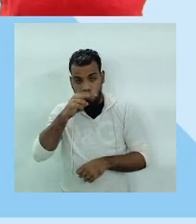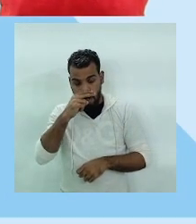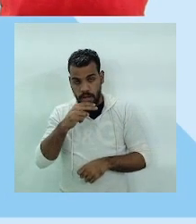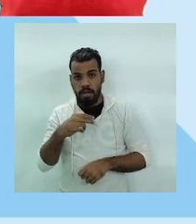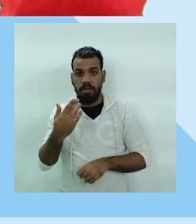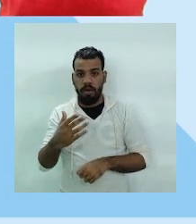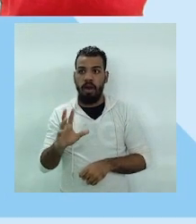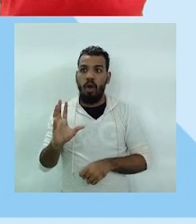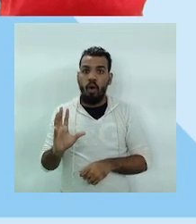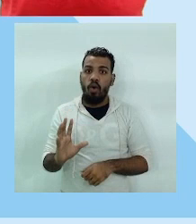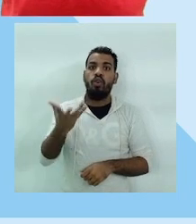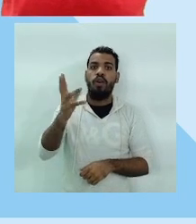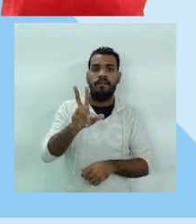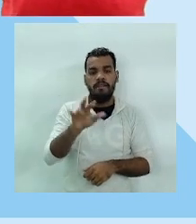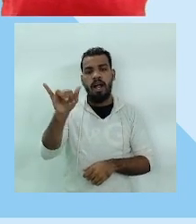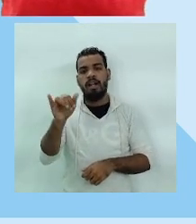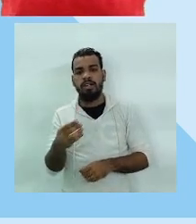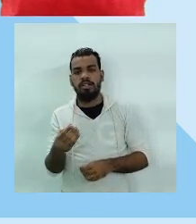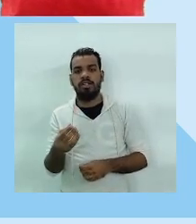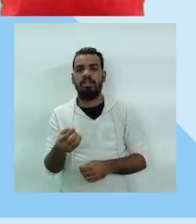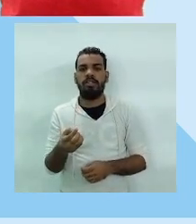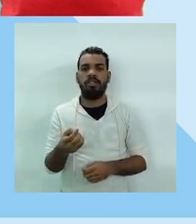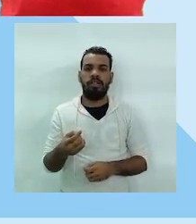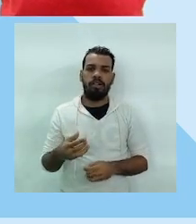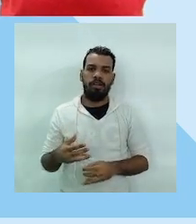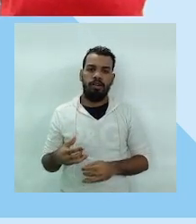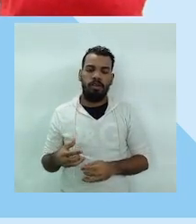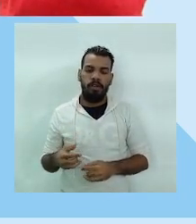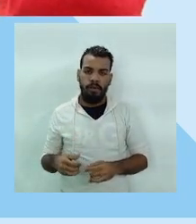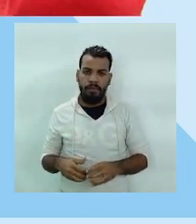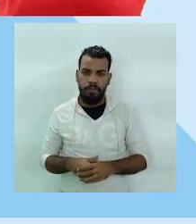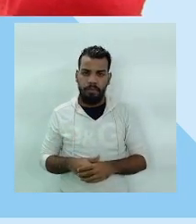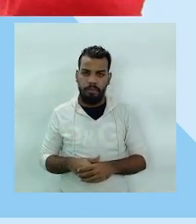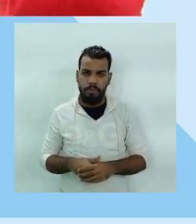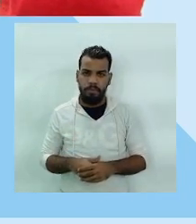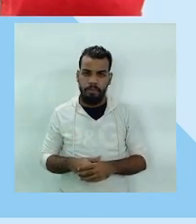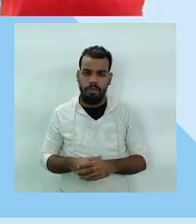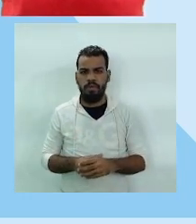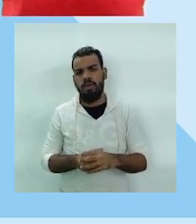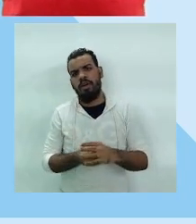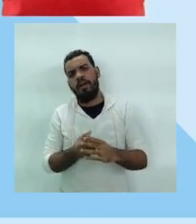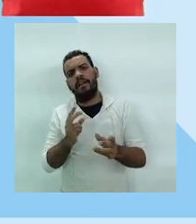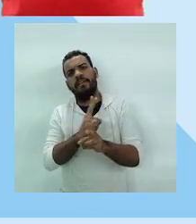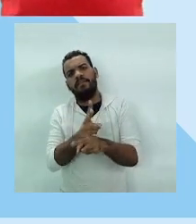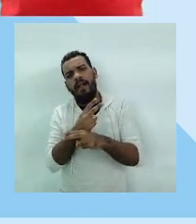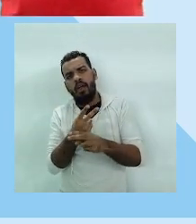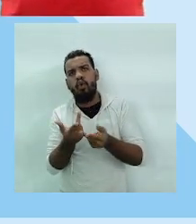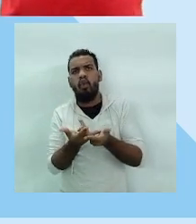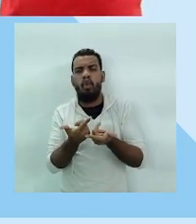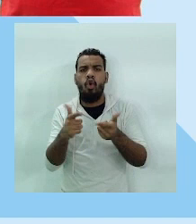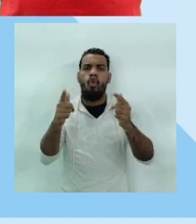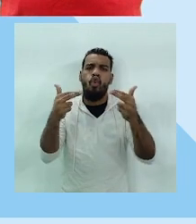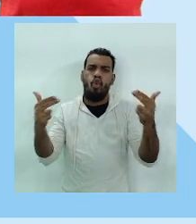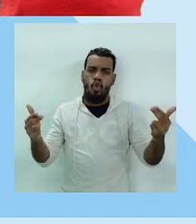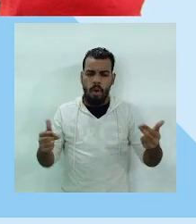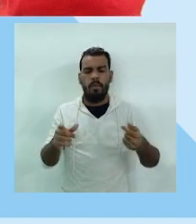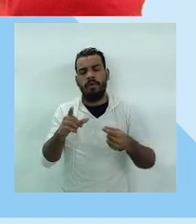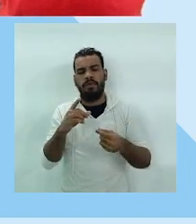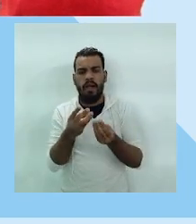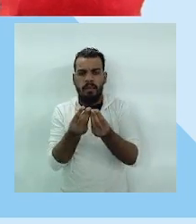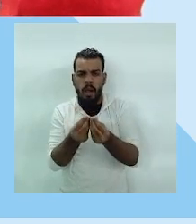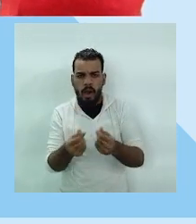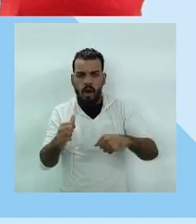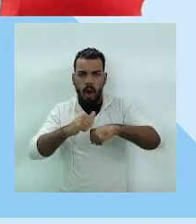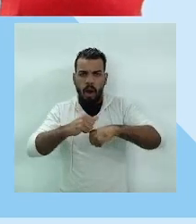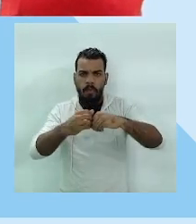vão acontecer essas situações, né, de ventos e outros agentes do intemperismo que vão desgastar